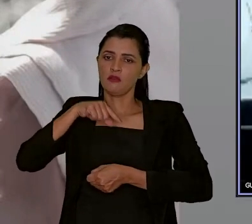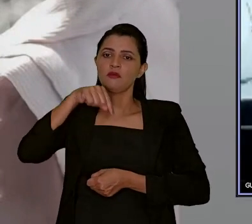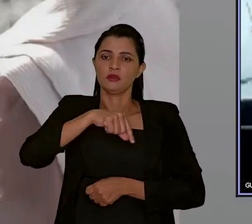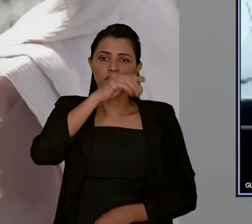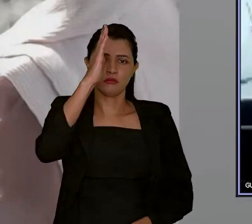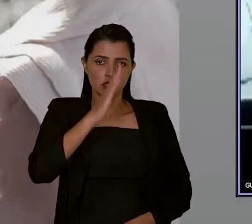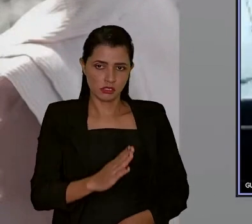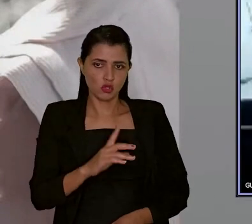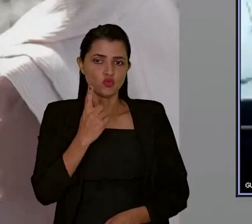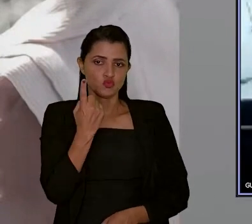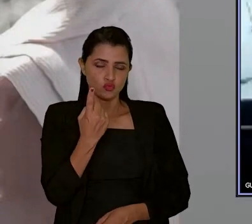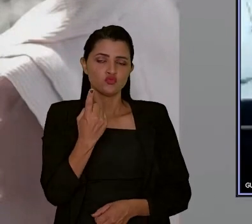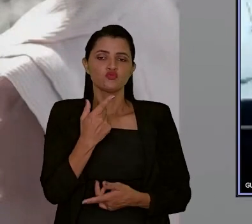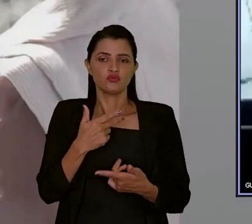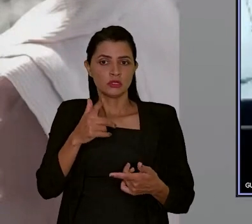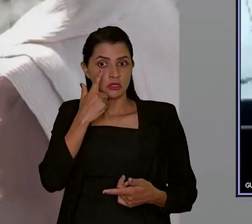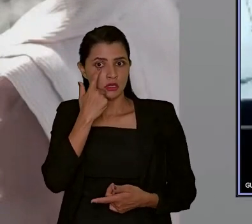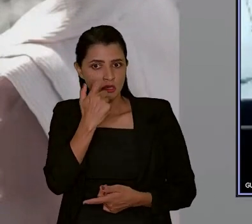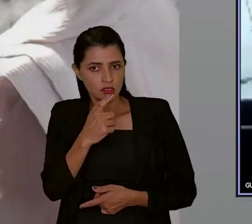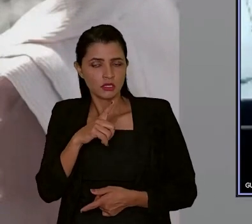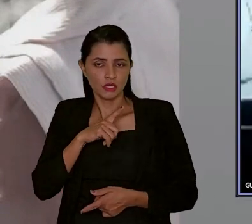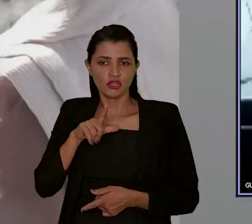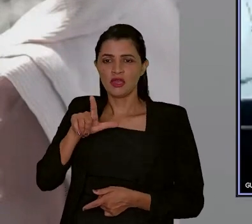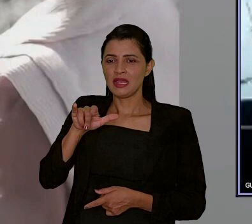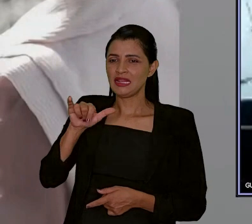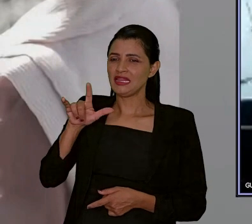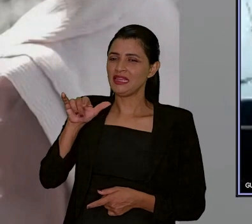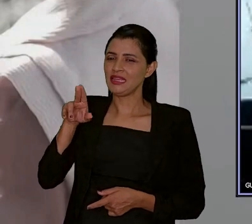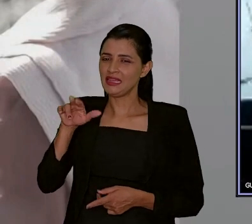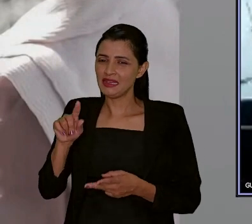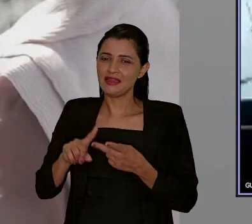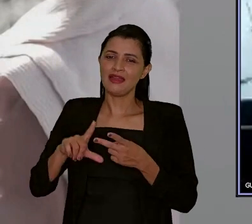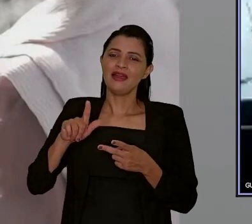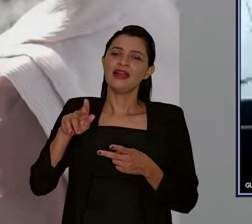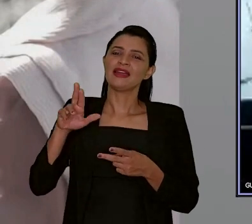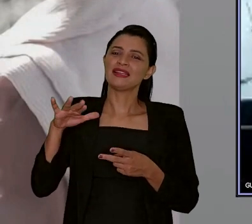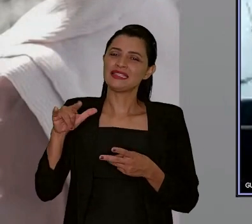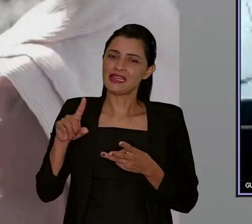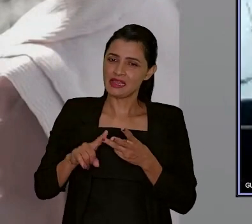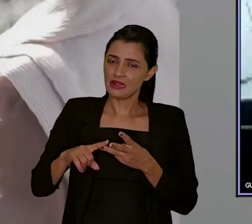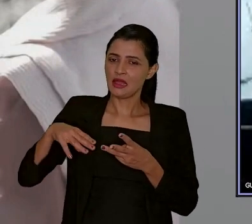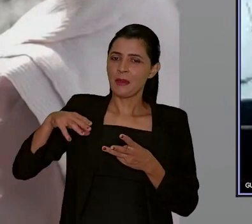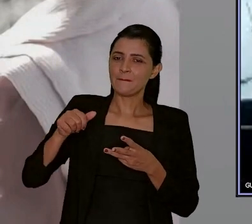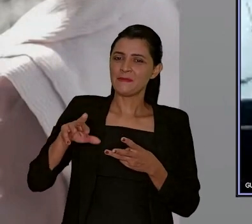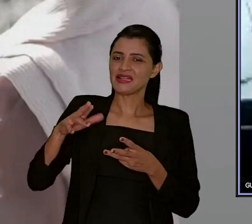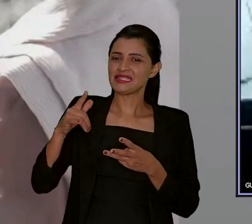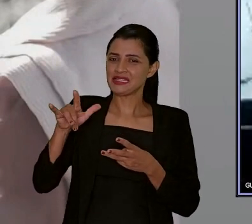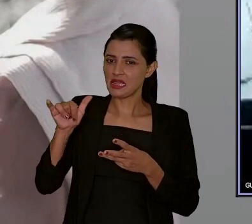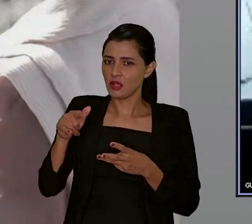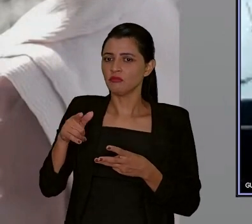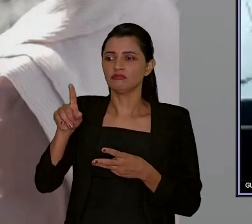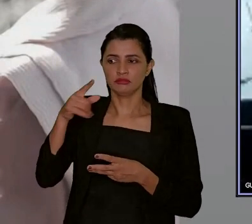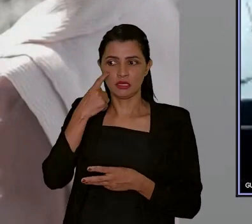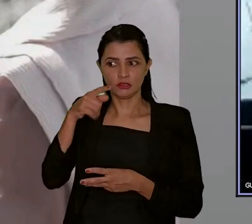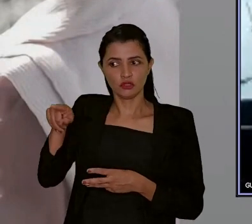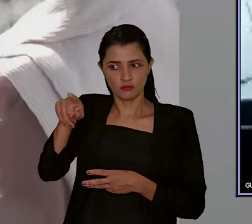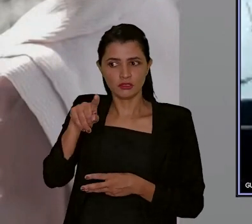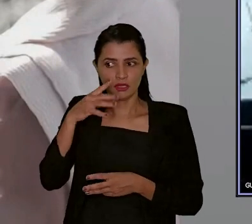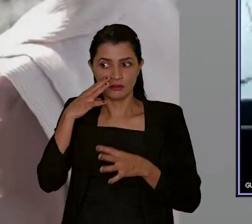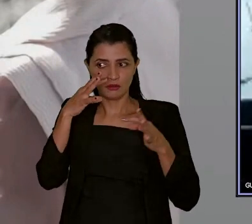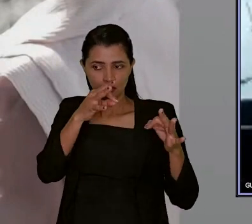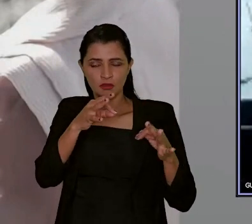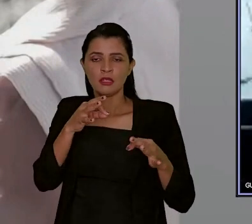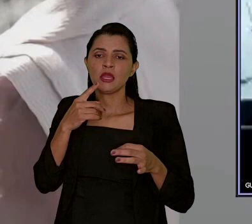isso até, Lilian, Graziella, Marcela, isso é interessante até para vocês ouvirem, um caso envolvendo